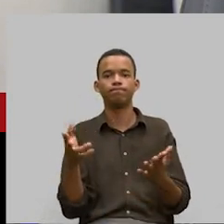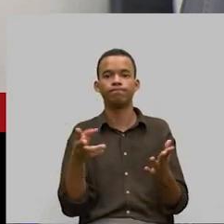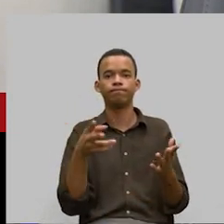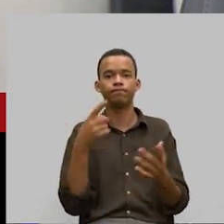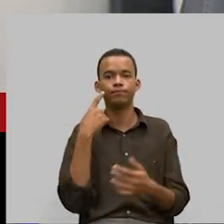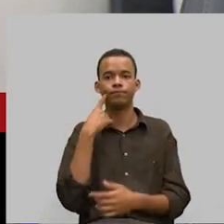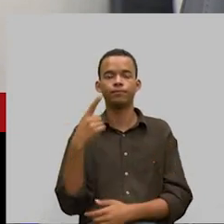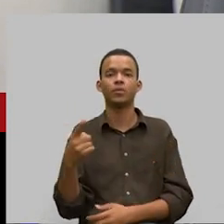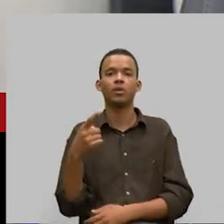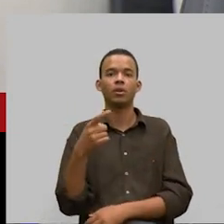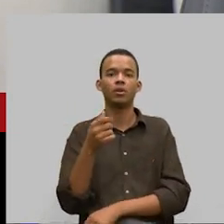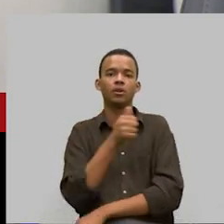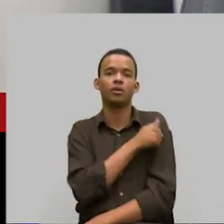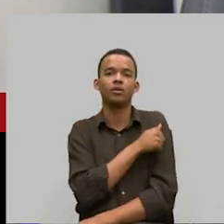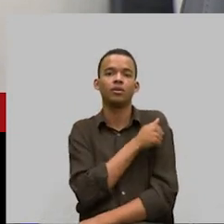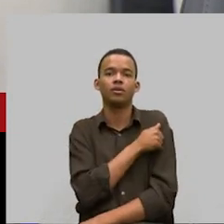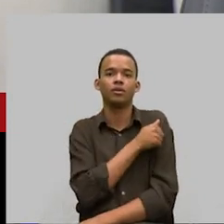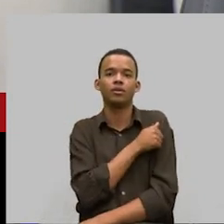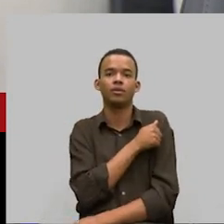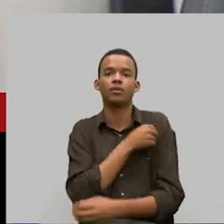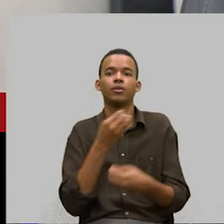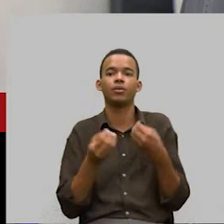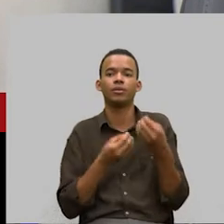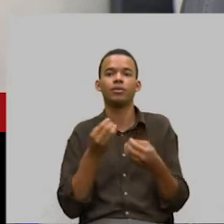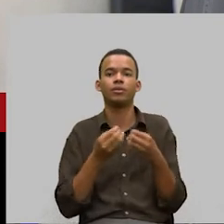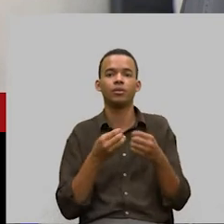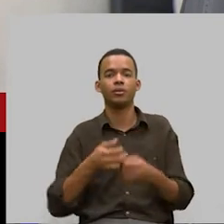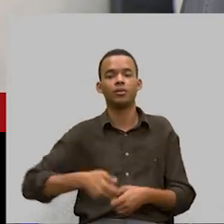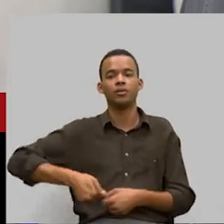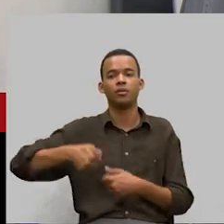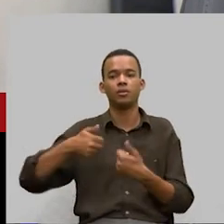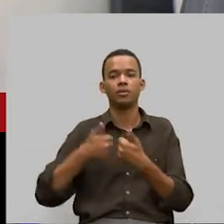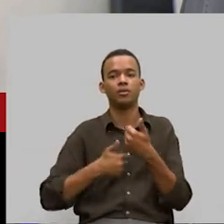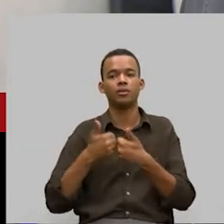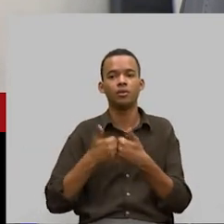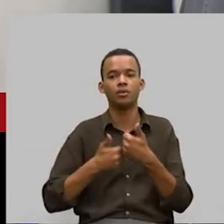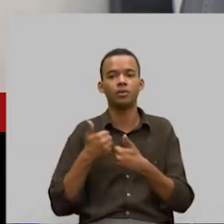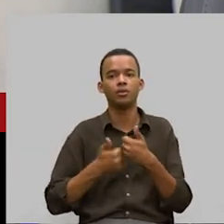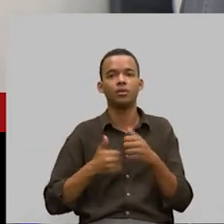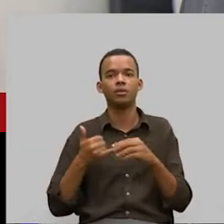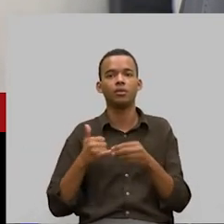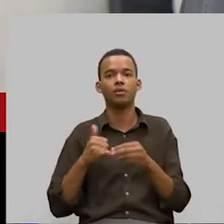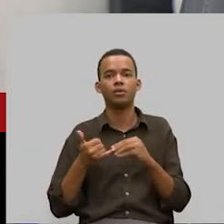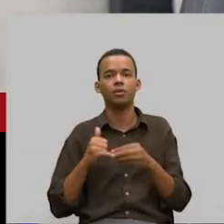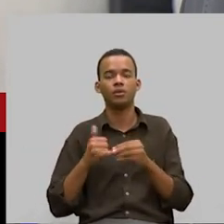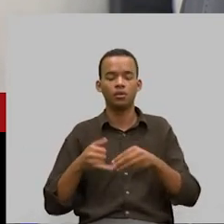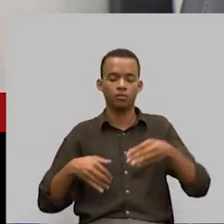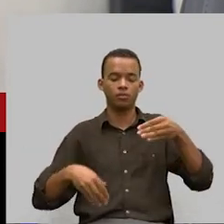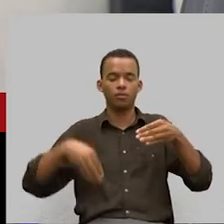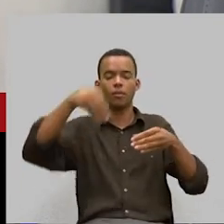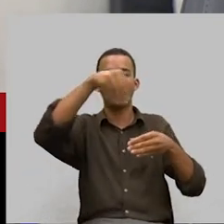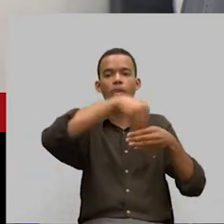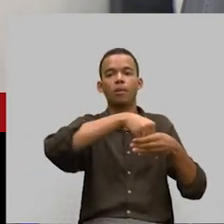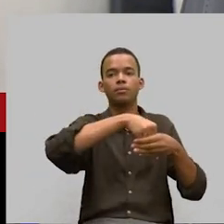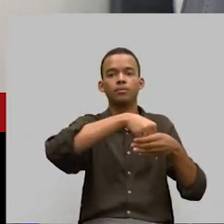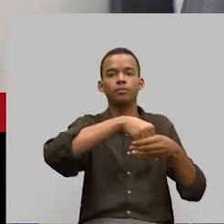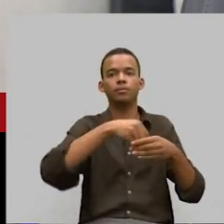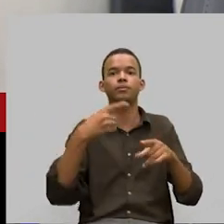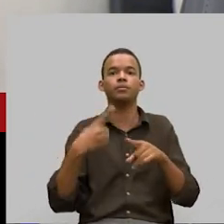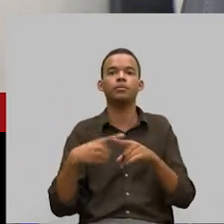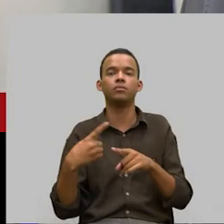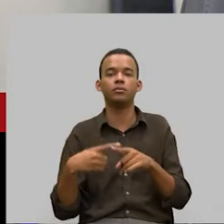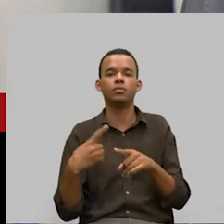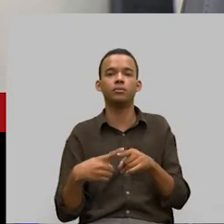meninos com um pacotinho de arroz de feijão na escola porque os pais não querem